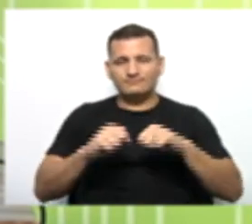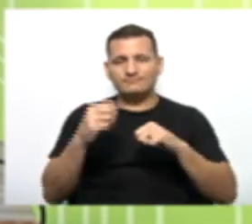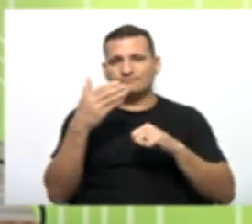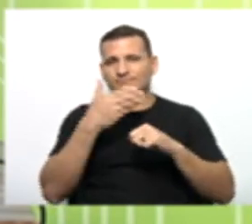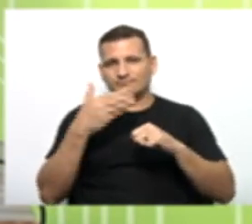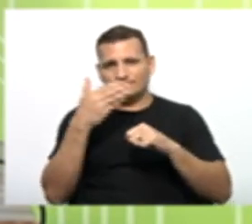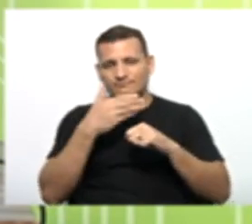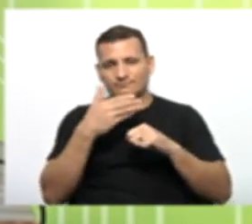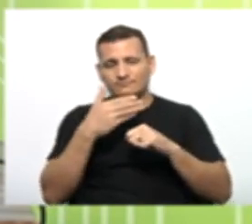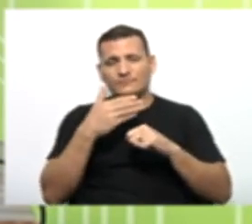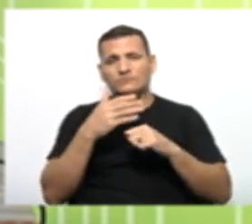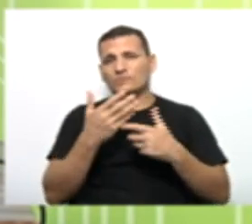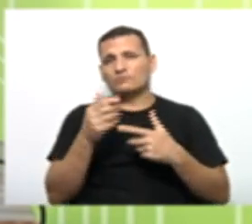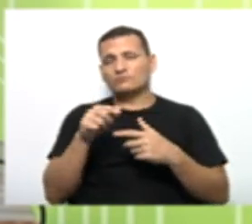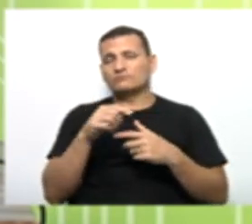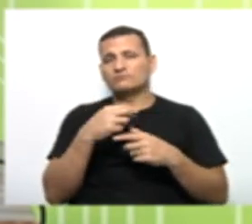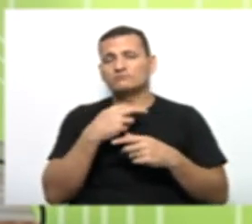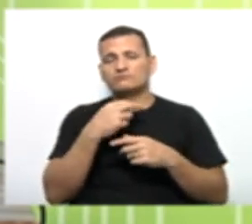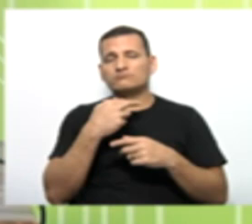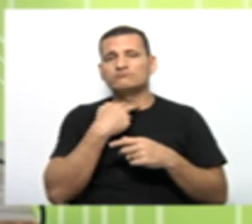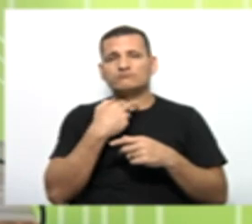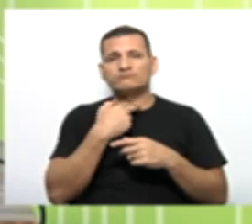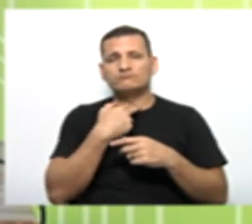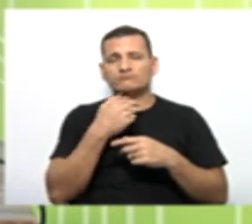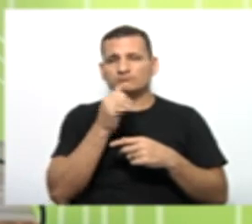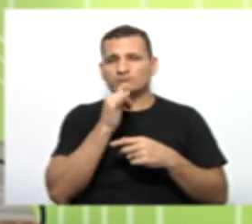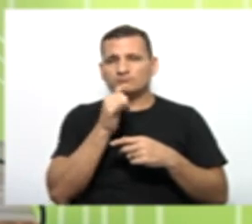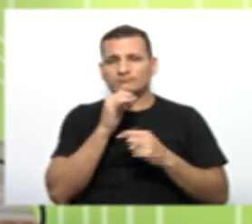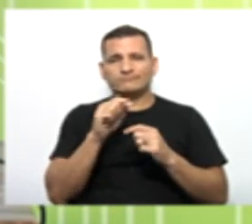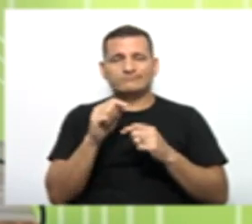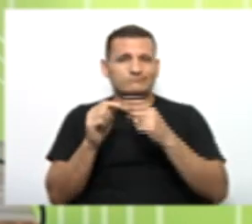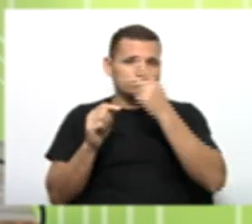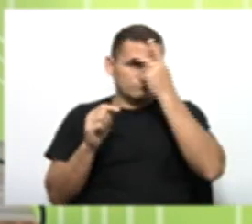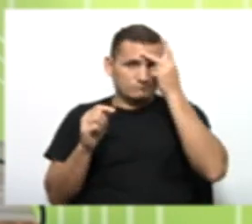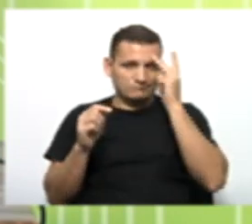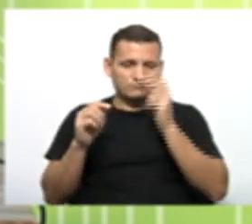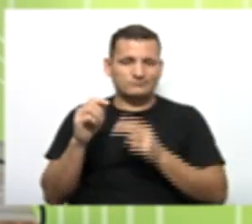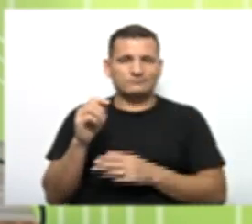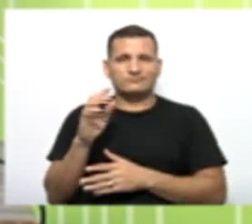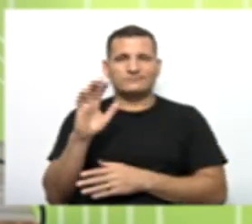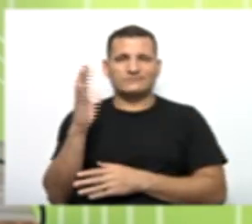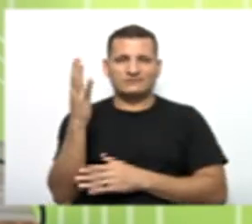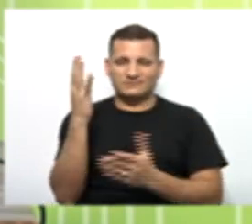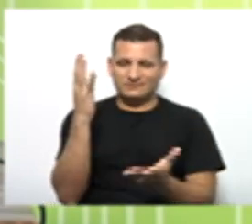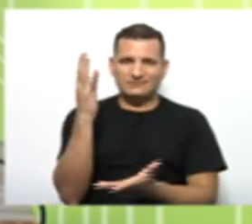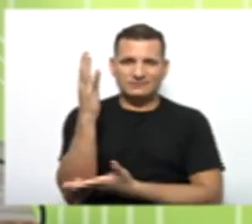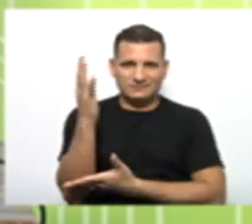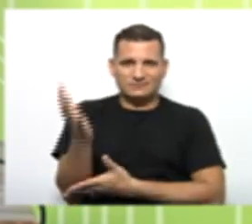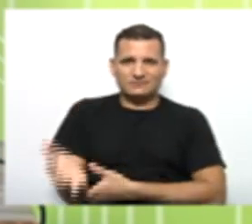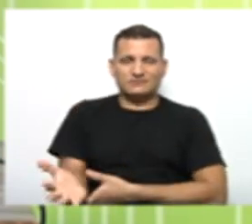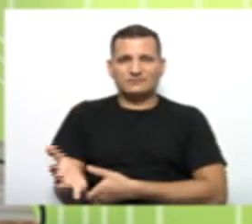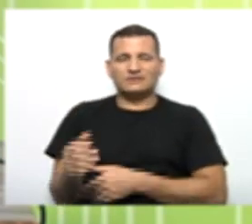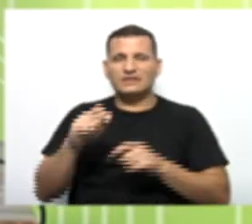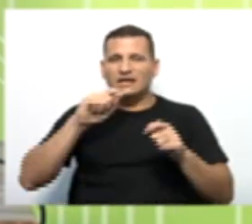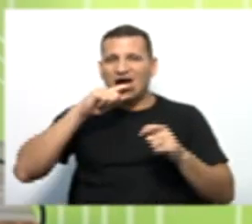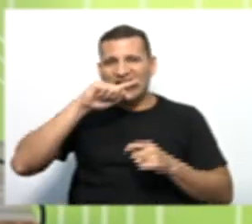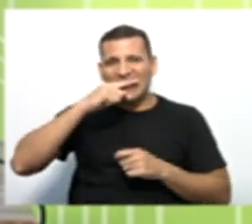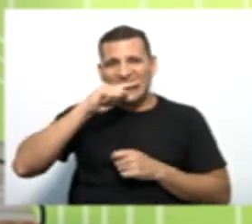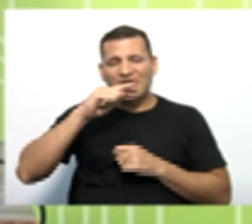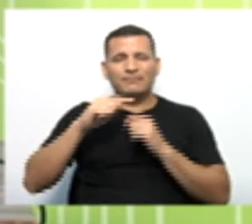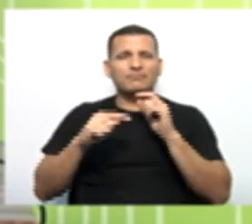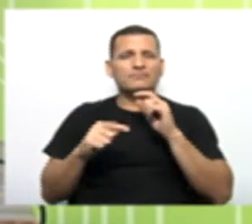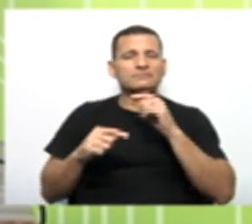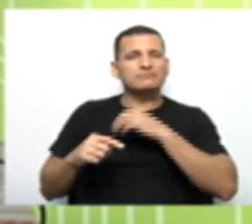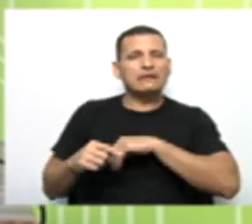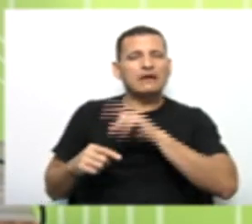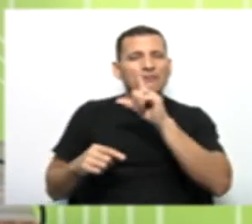exemplo, usar pessoas para cortar cana pagando um salário muito baixo, porque isso vai ser visto como